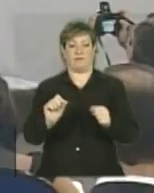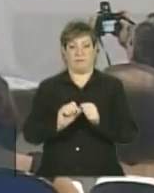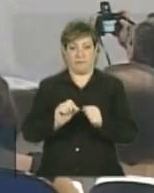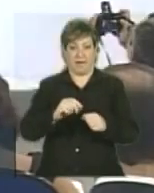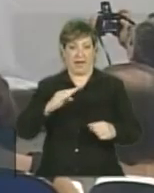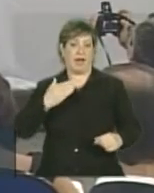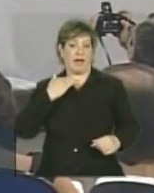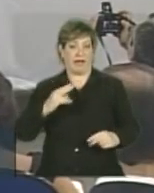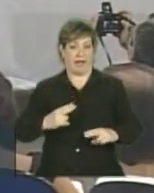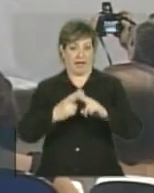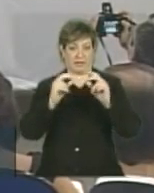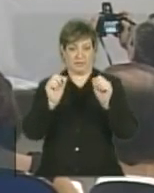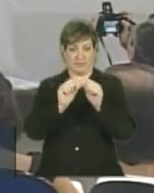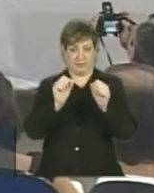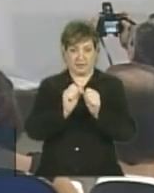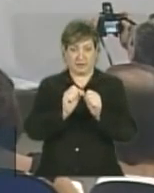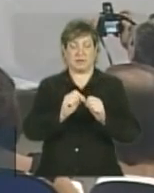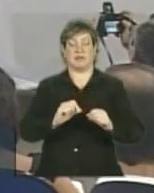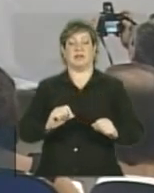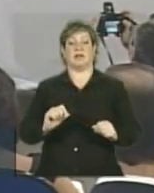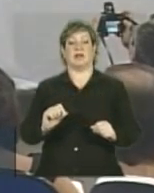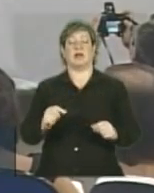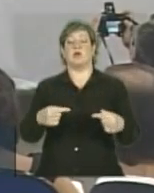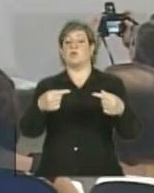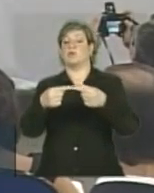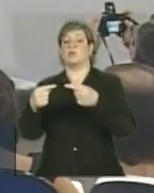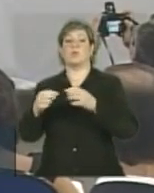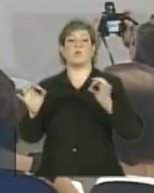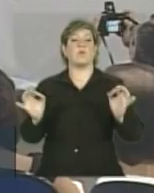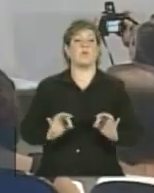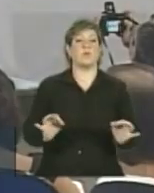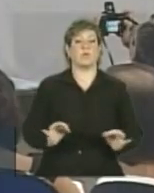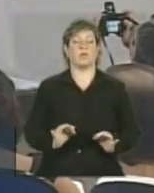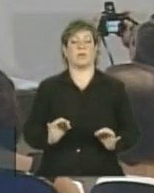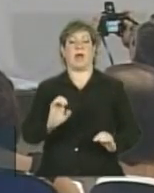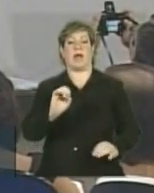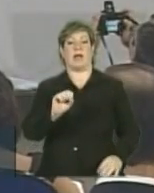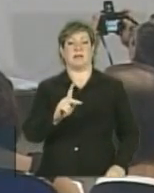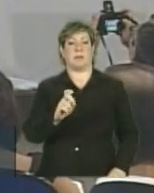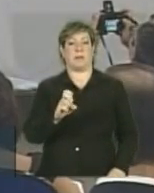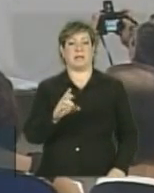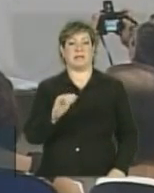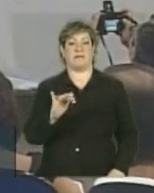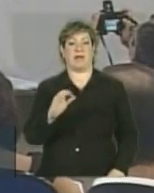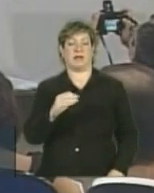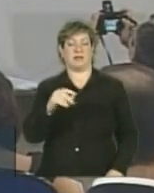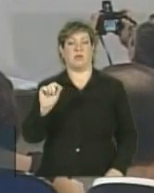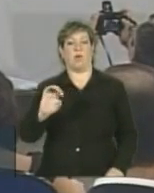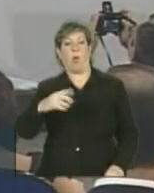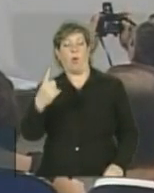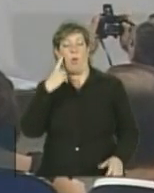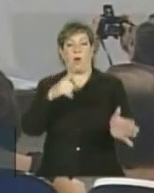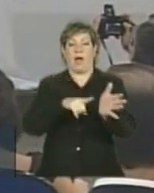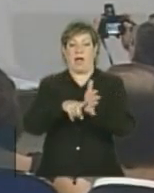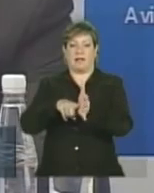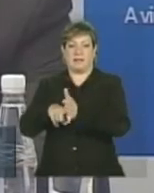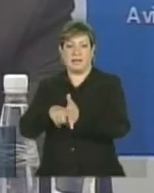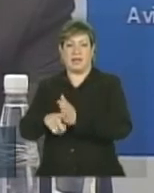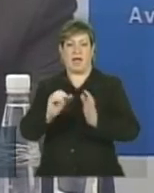tenha amparo em precificações, não tenha amparo no sua análise da